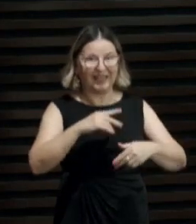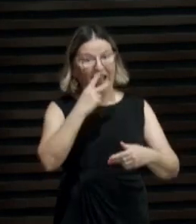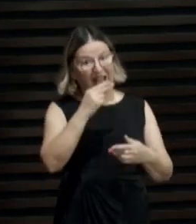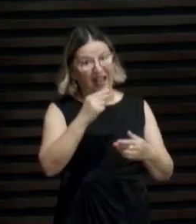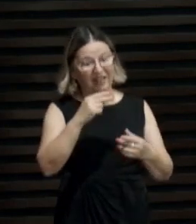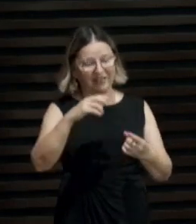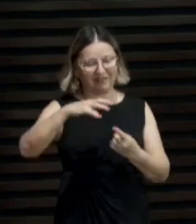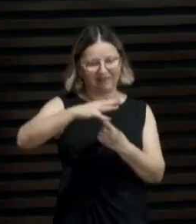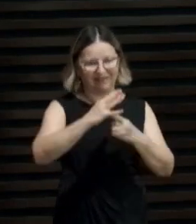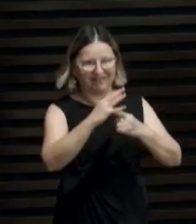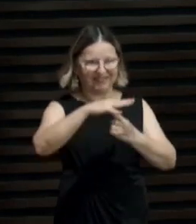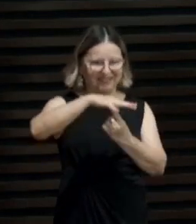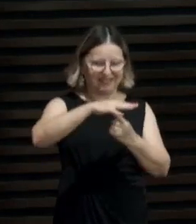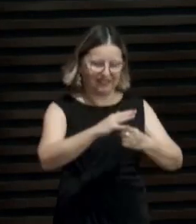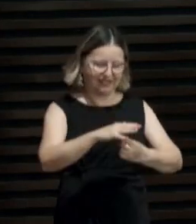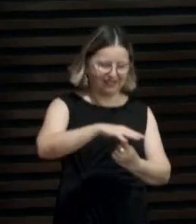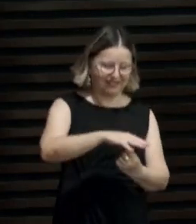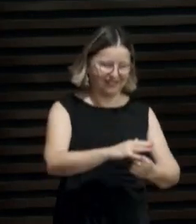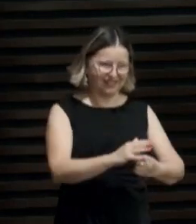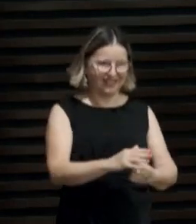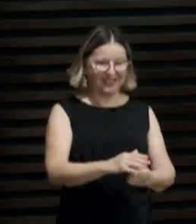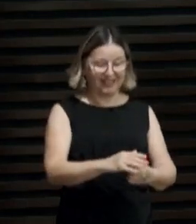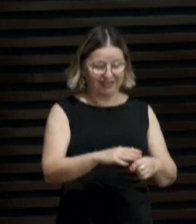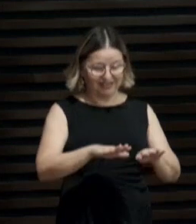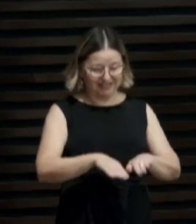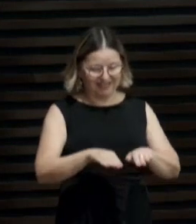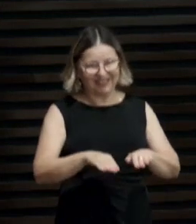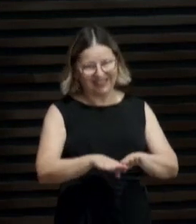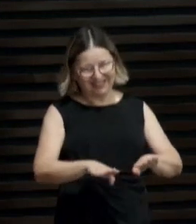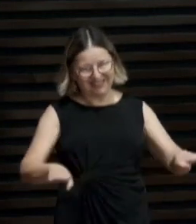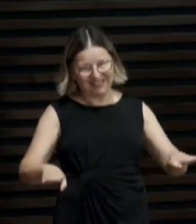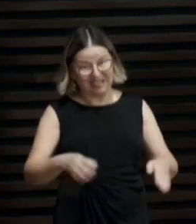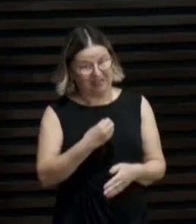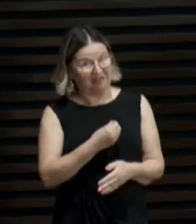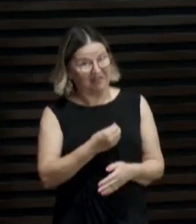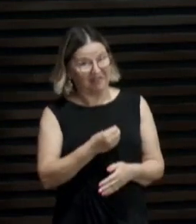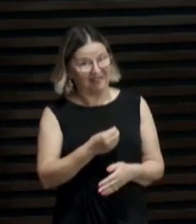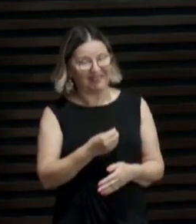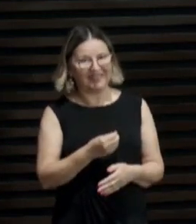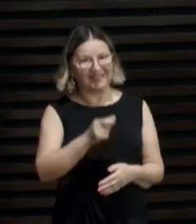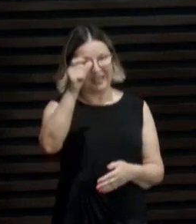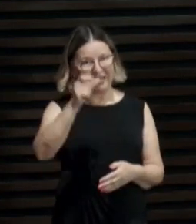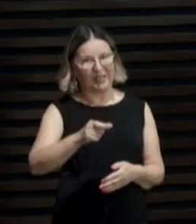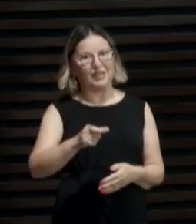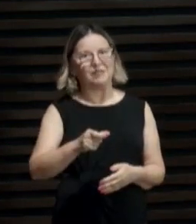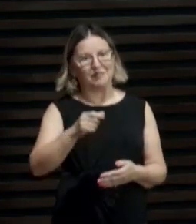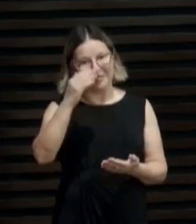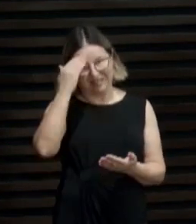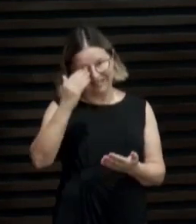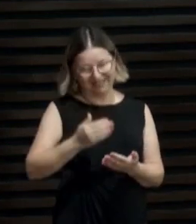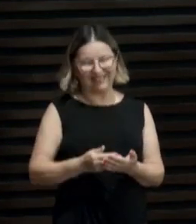e que ela chegará no solo em vida. Não é verdade? Ela acredita que isso vai